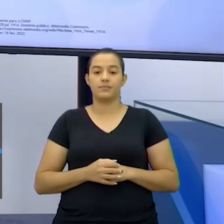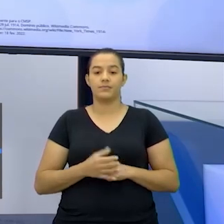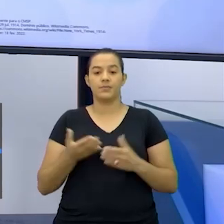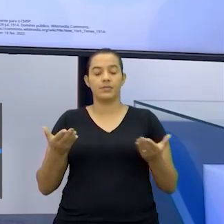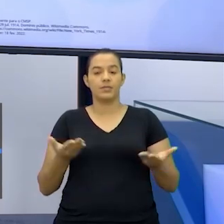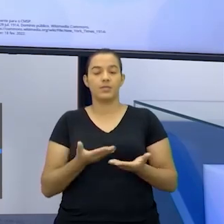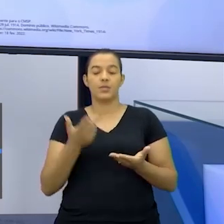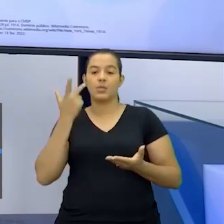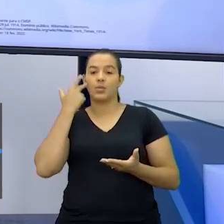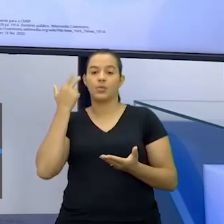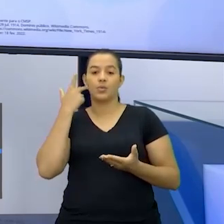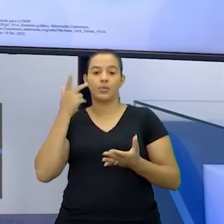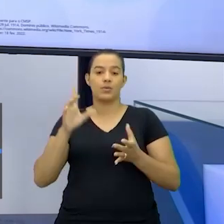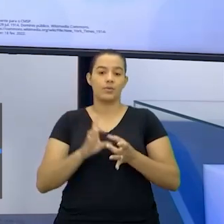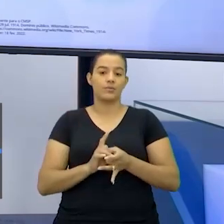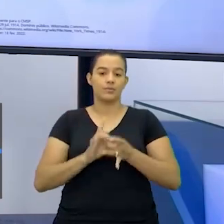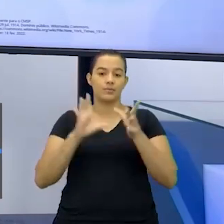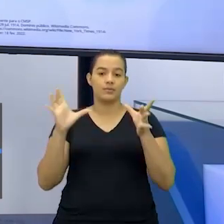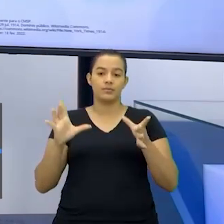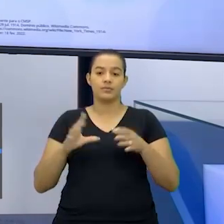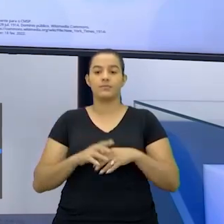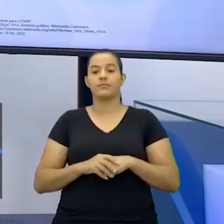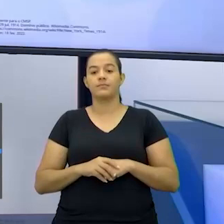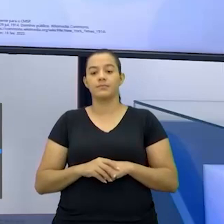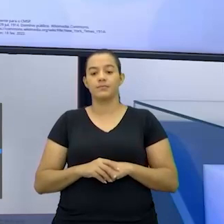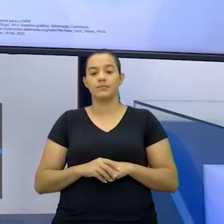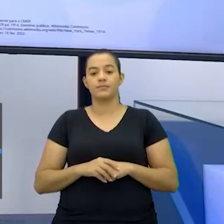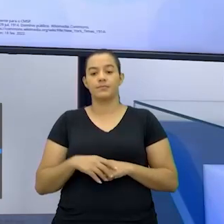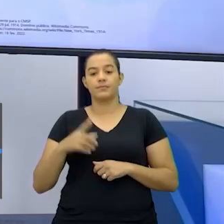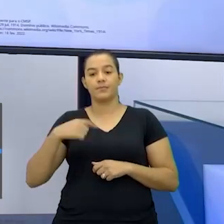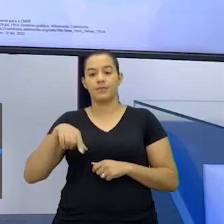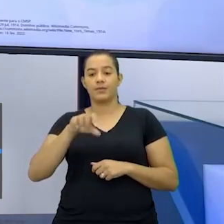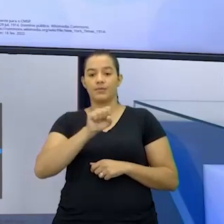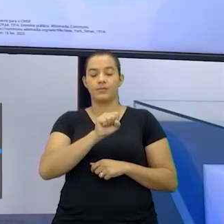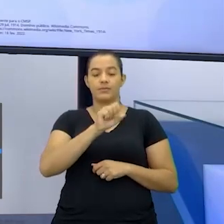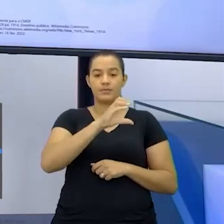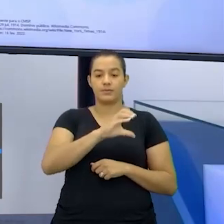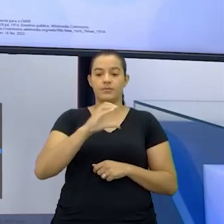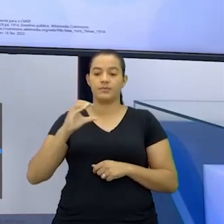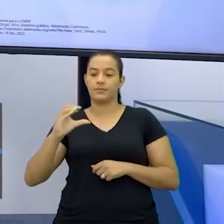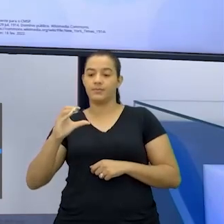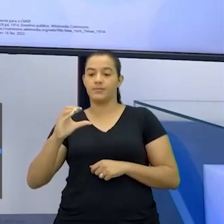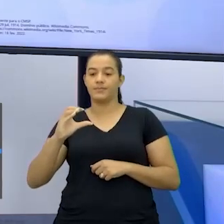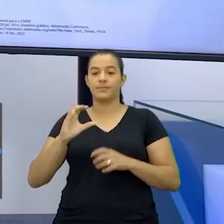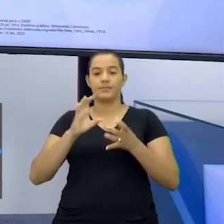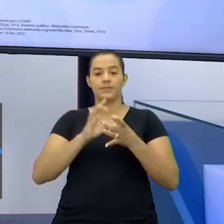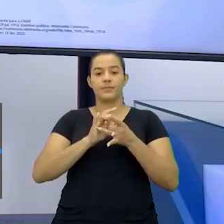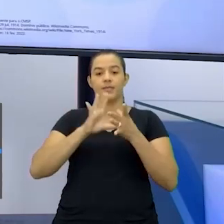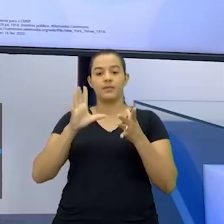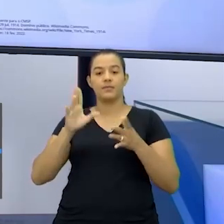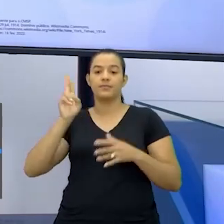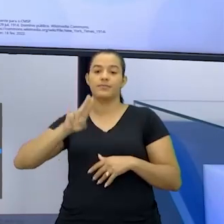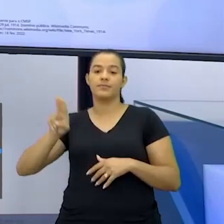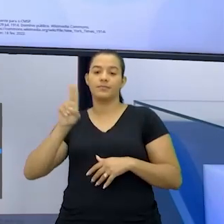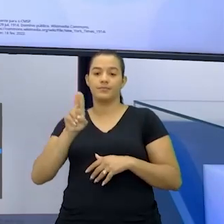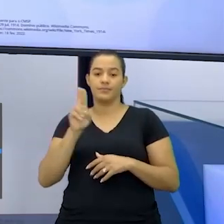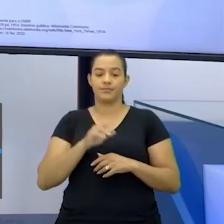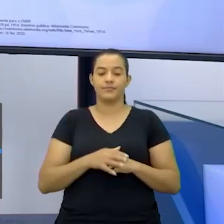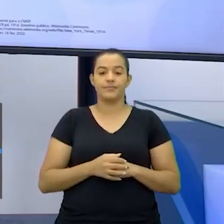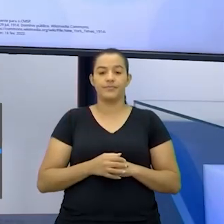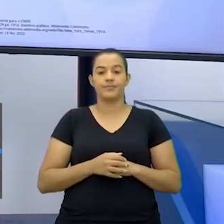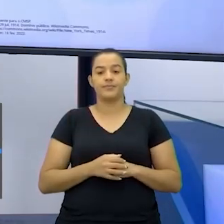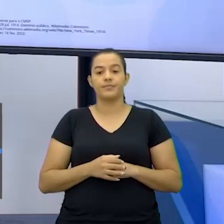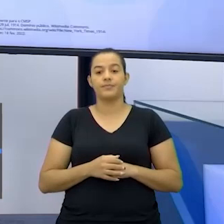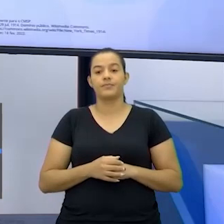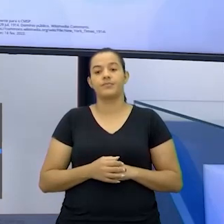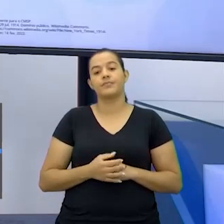comum, aquilo que está livre, licença, o famoso CC, aquilo que está livre para uso. E aquilo que